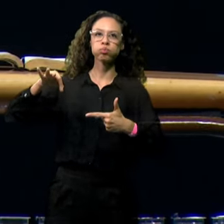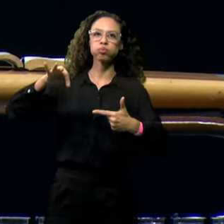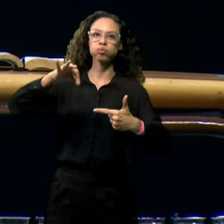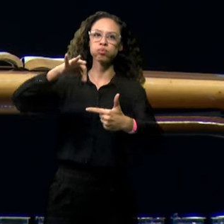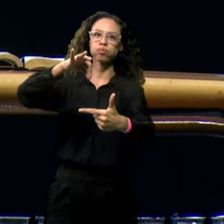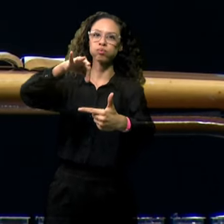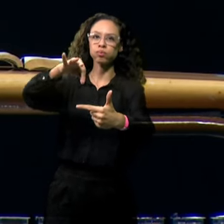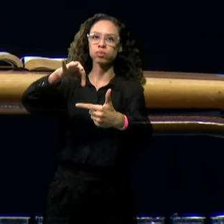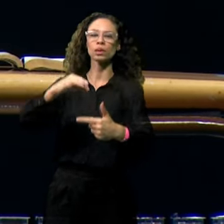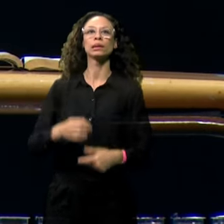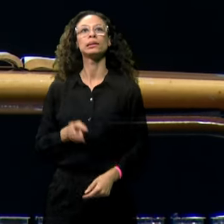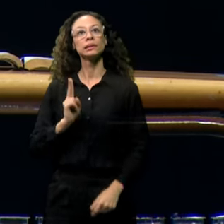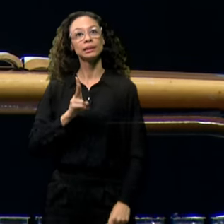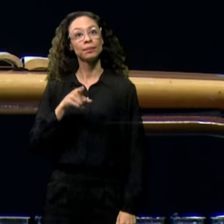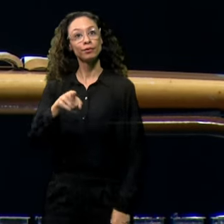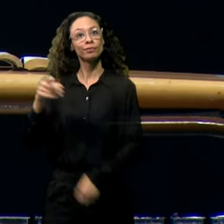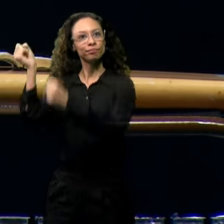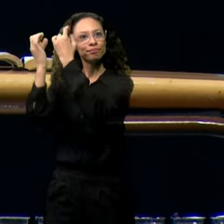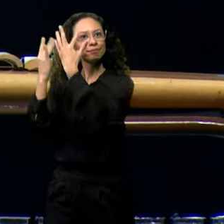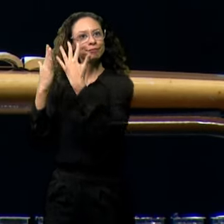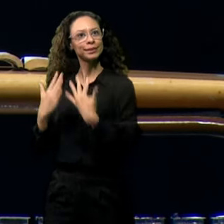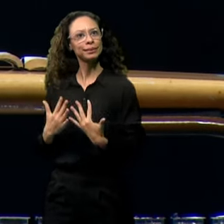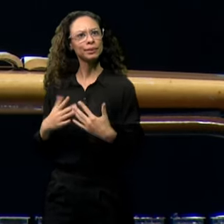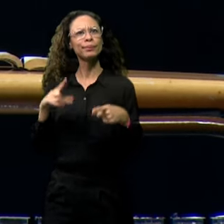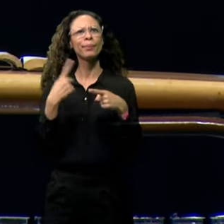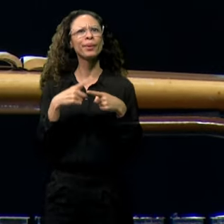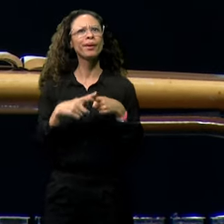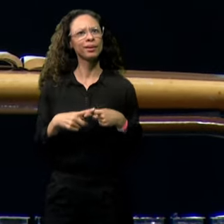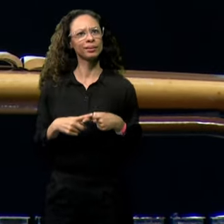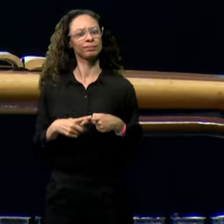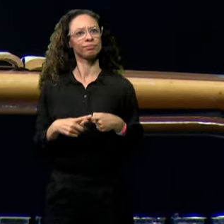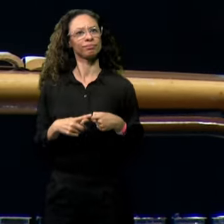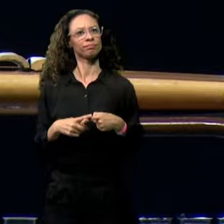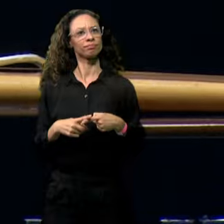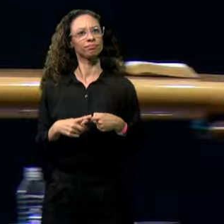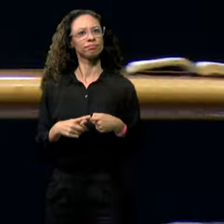sempre terá despojo pra quê